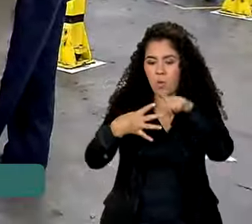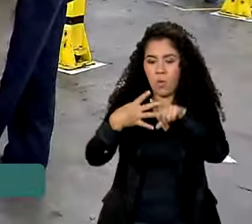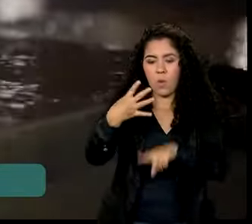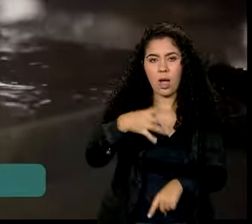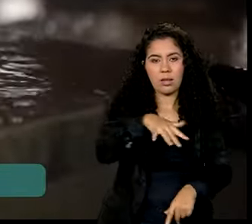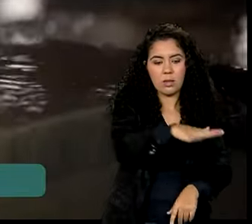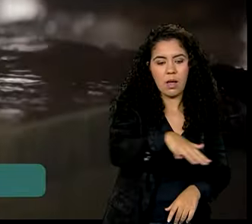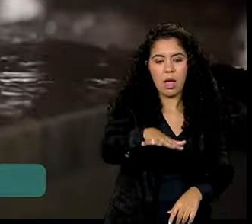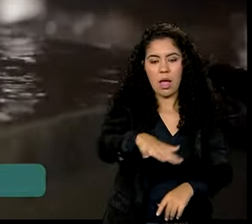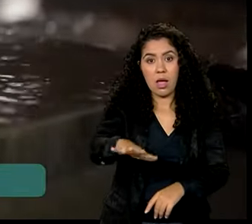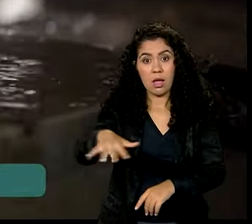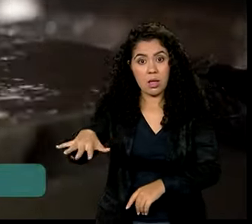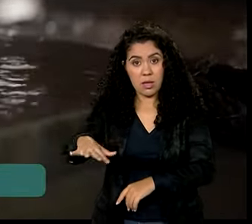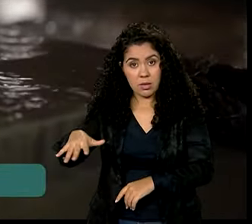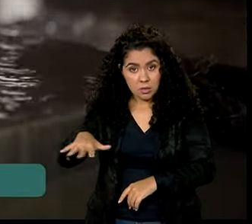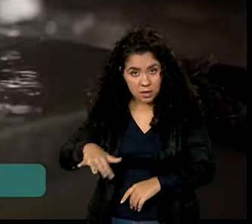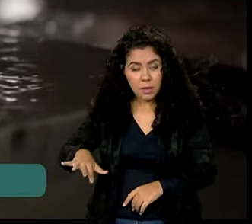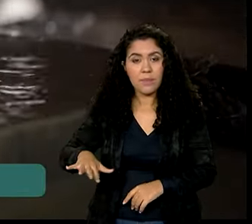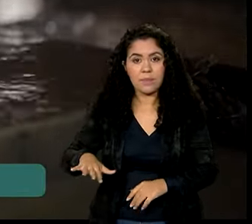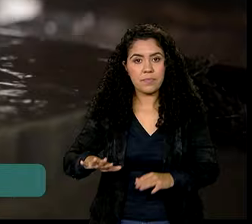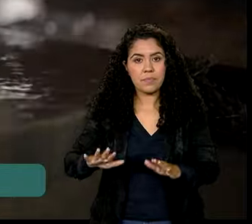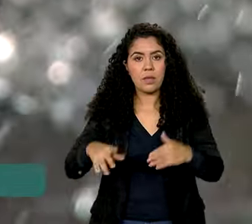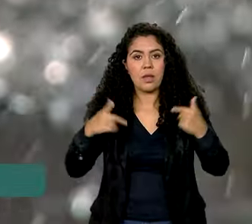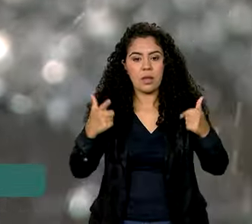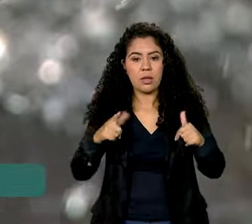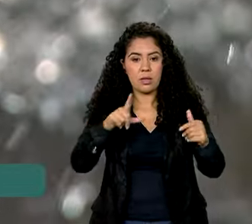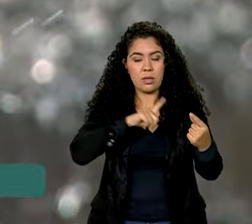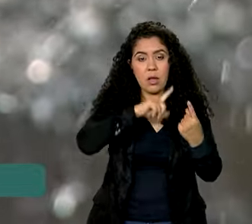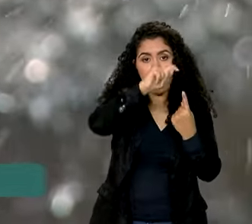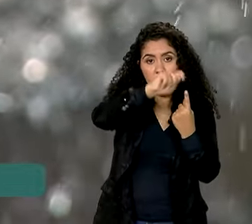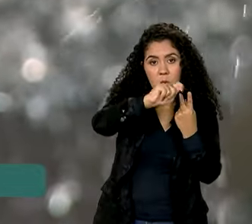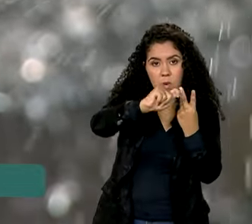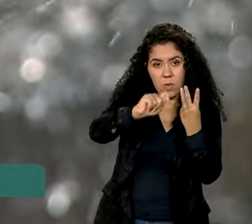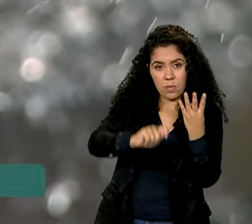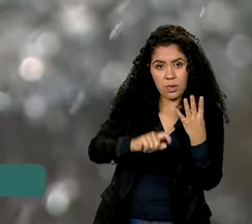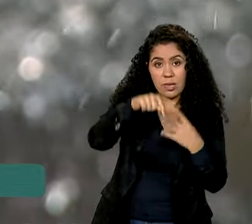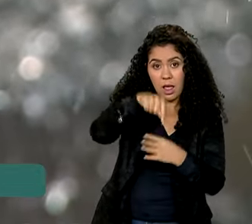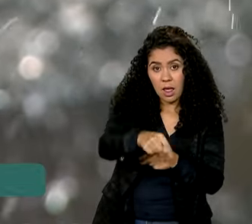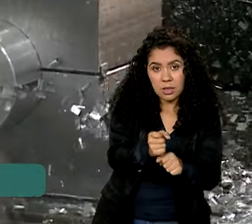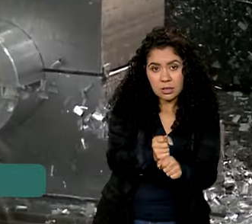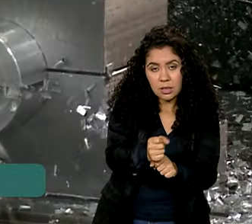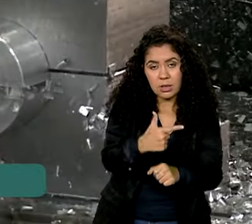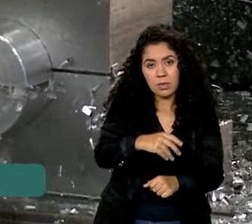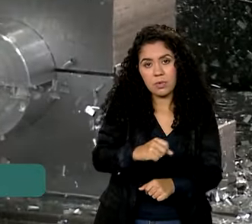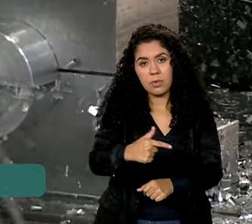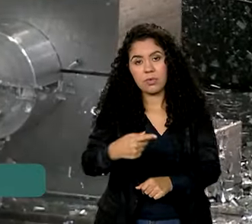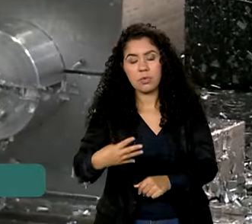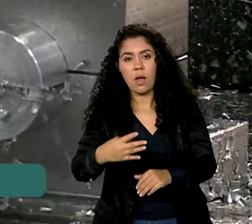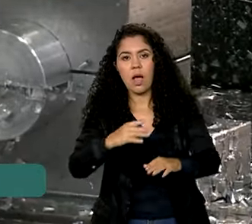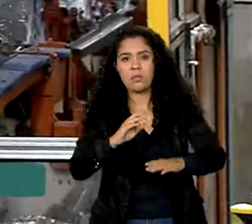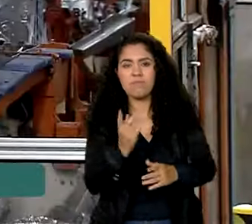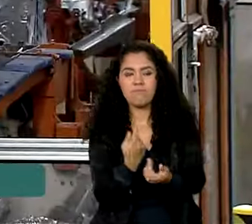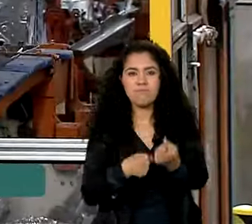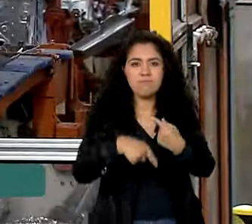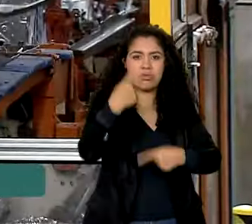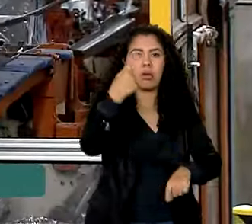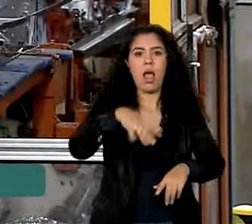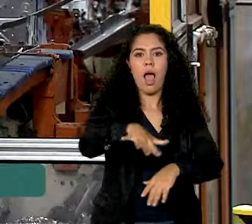econômicas pesquisadas. Quando se olha para os primeiros quatro meses deste ano, o avanço do setor industrial foi